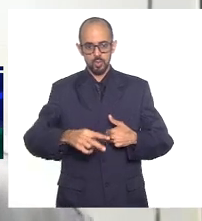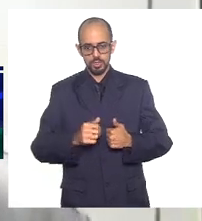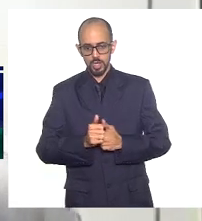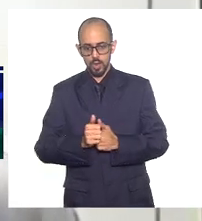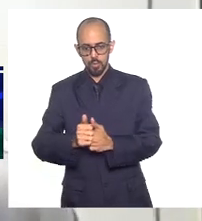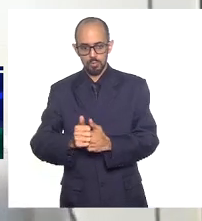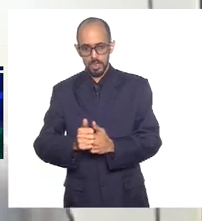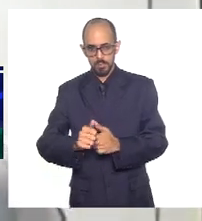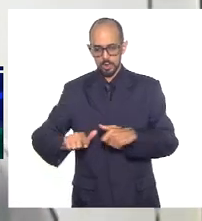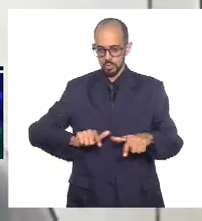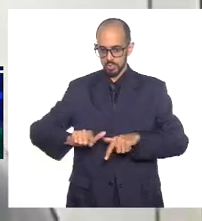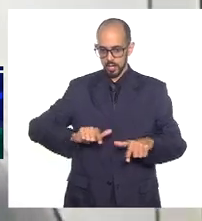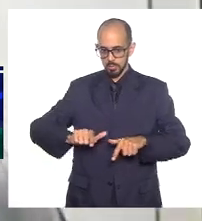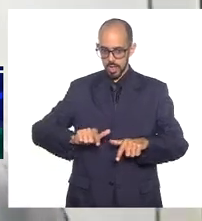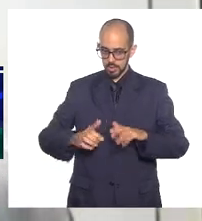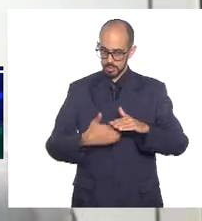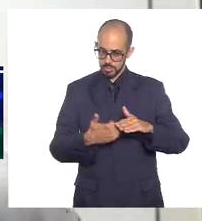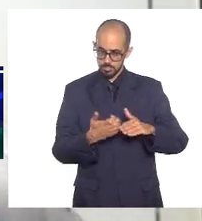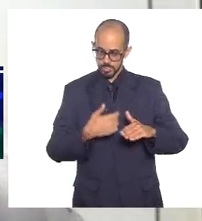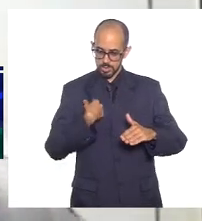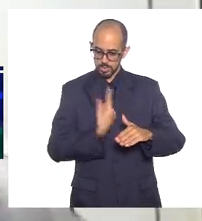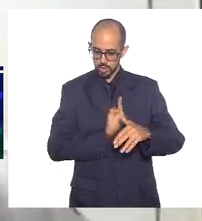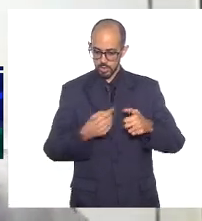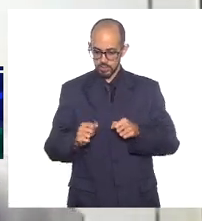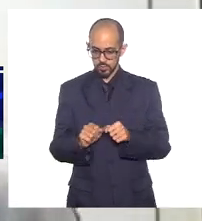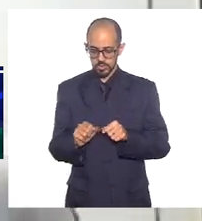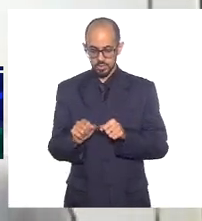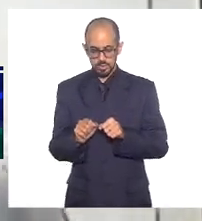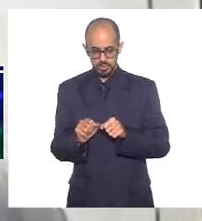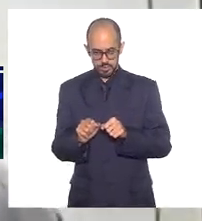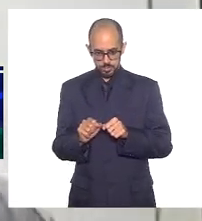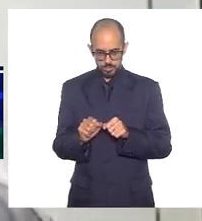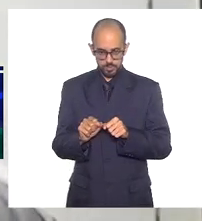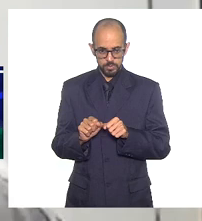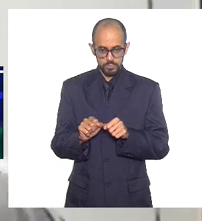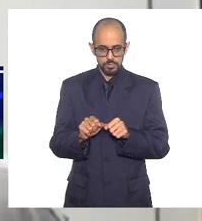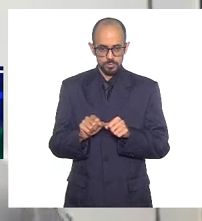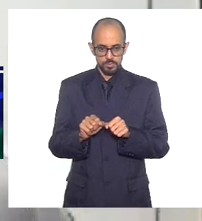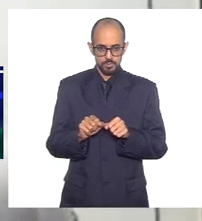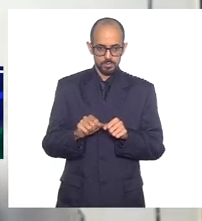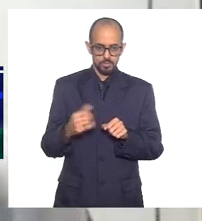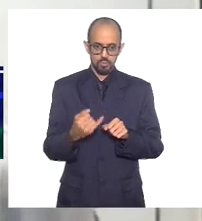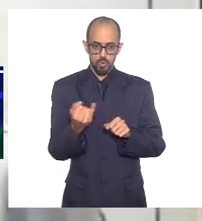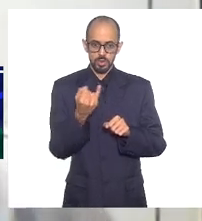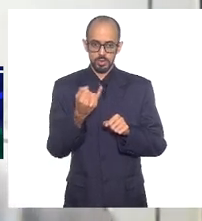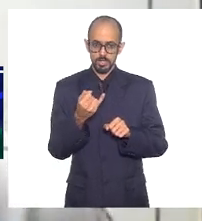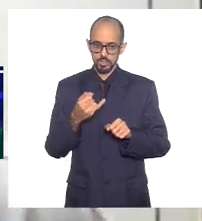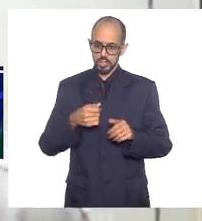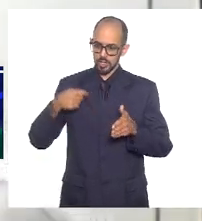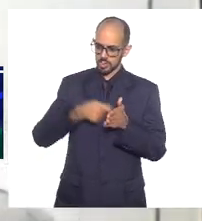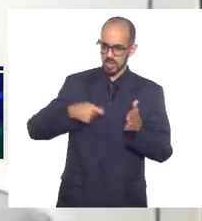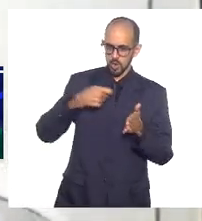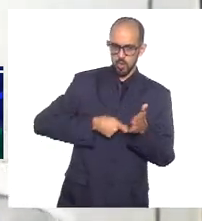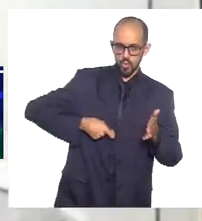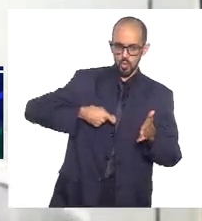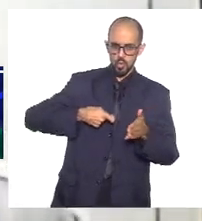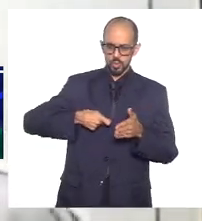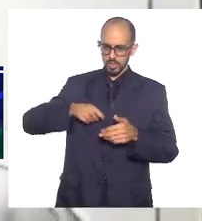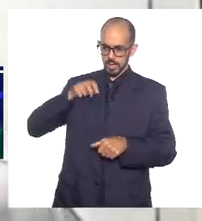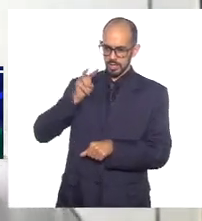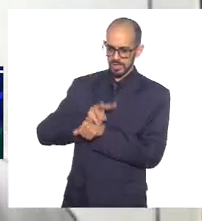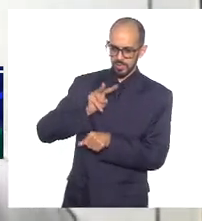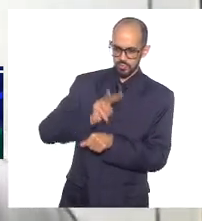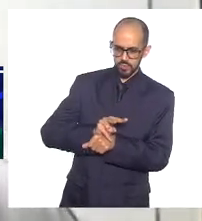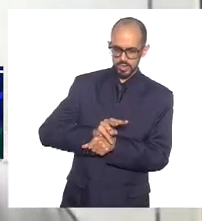trabalho dessas empresas que a gente tem feito especialmente na nossa militância na defesa da